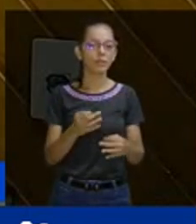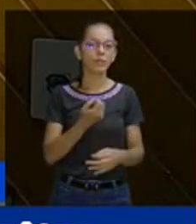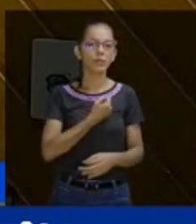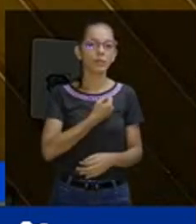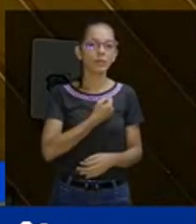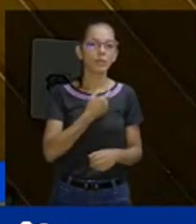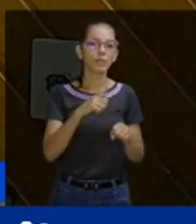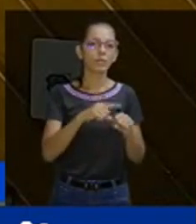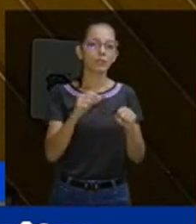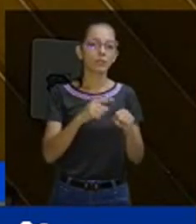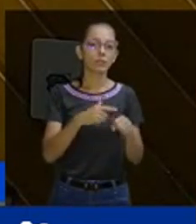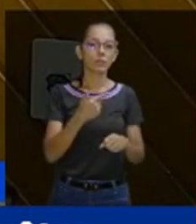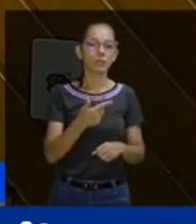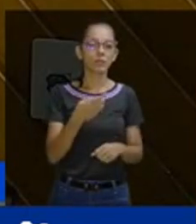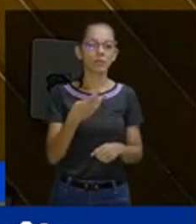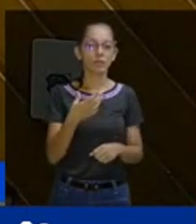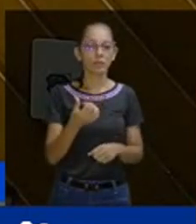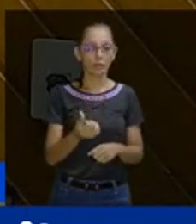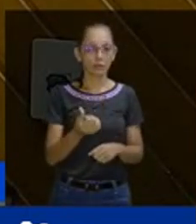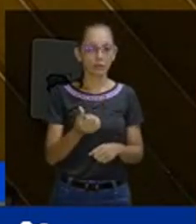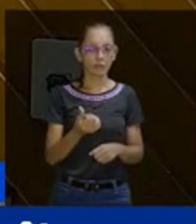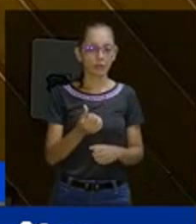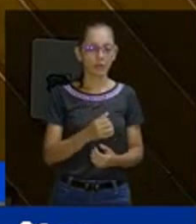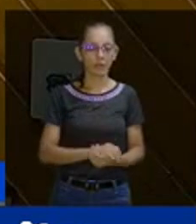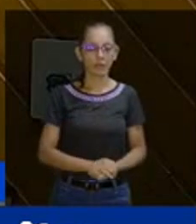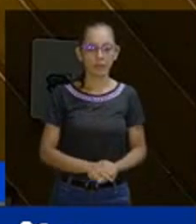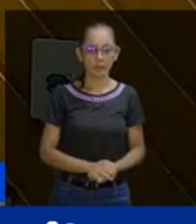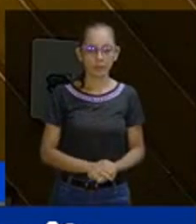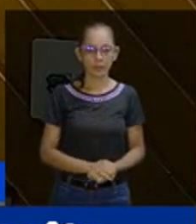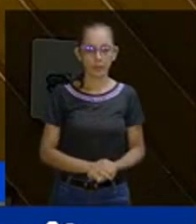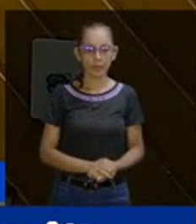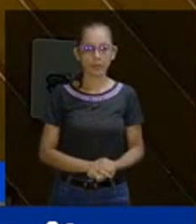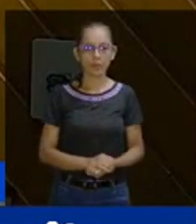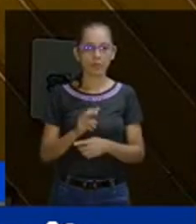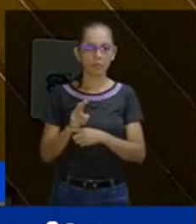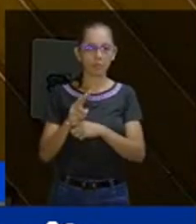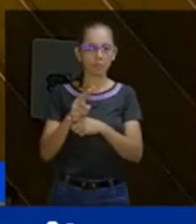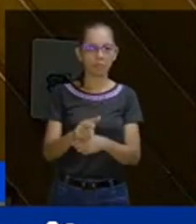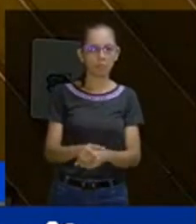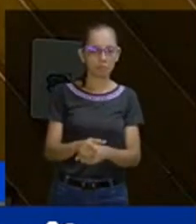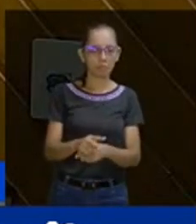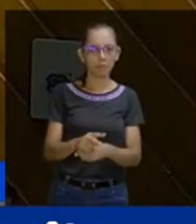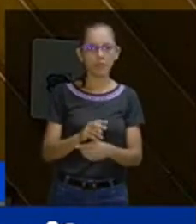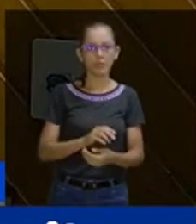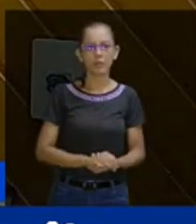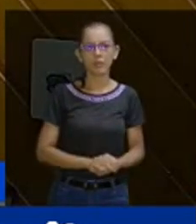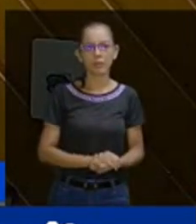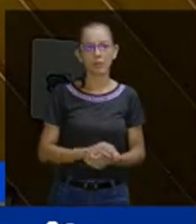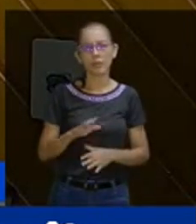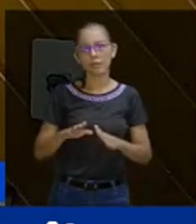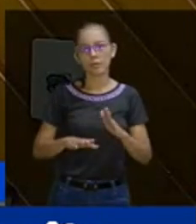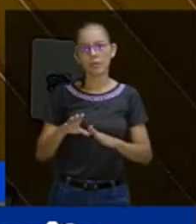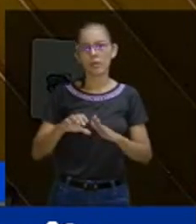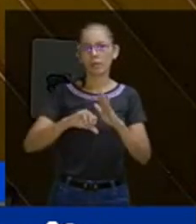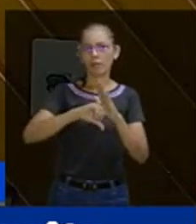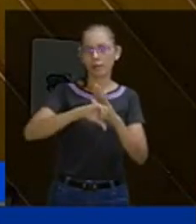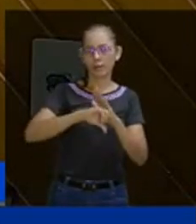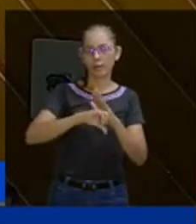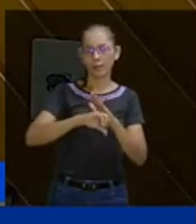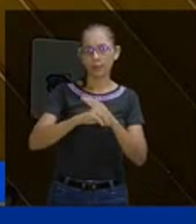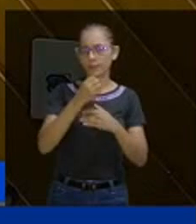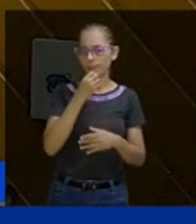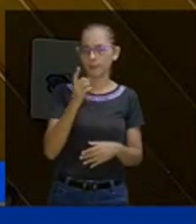Eleitoral, de modo a assegurar que ele não proteja práticas ilícitas que coloquem em risco o próprio processo